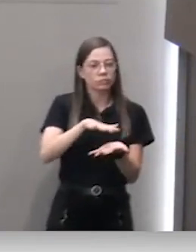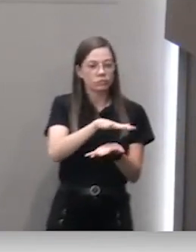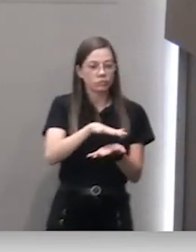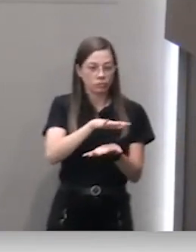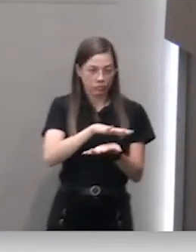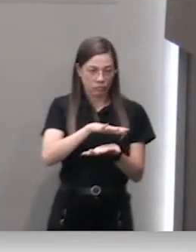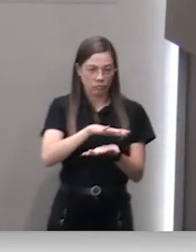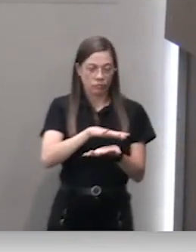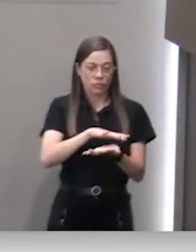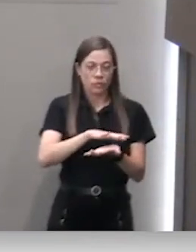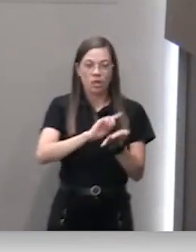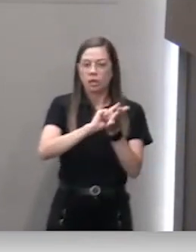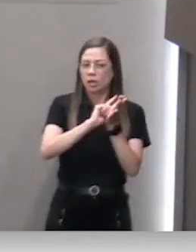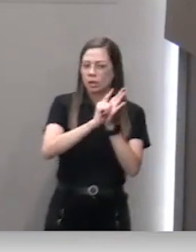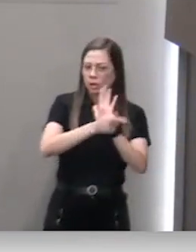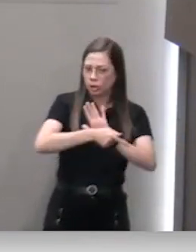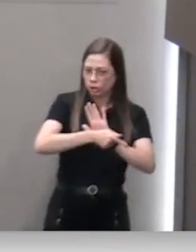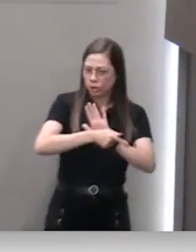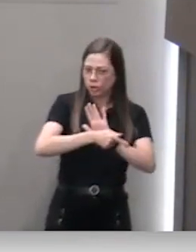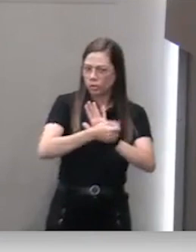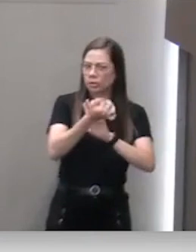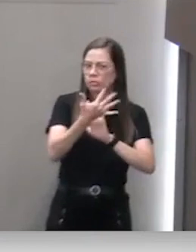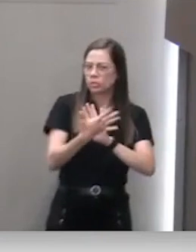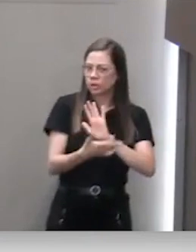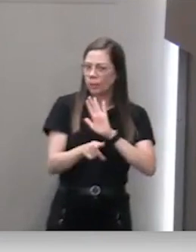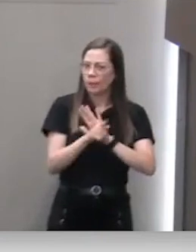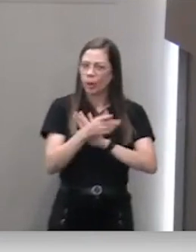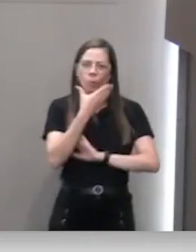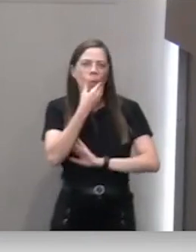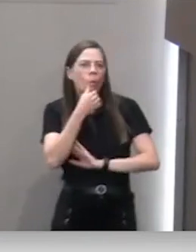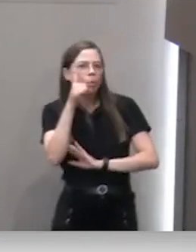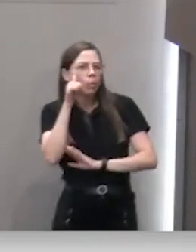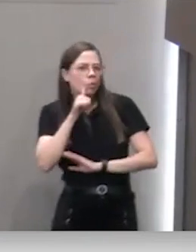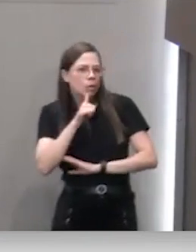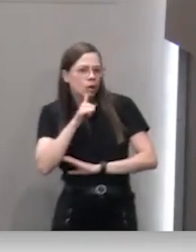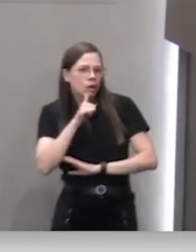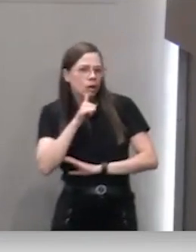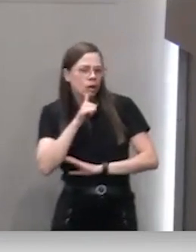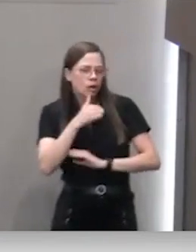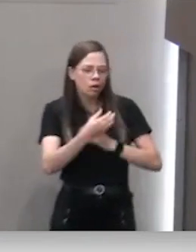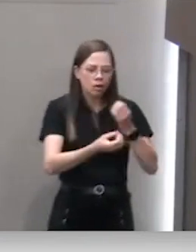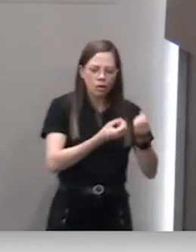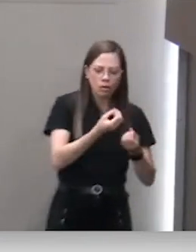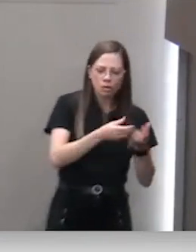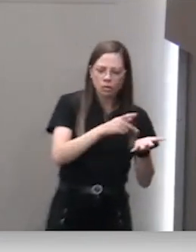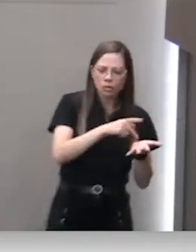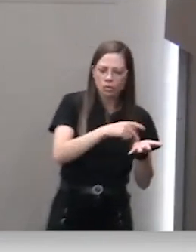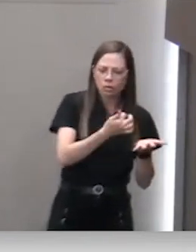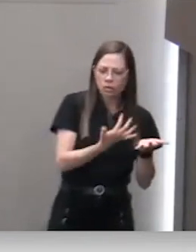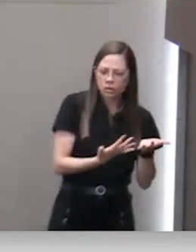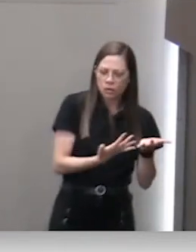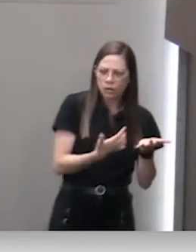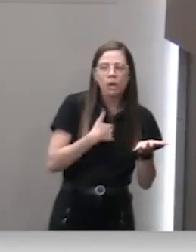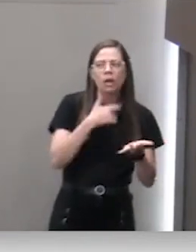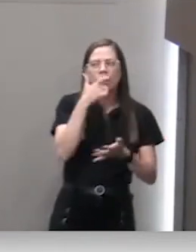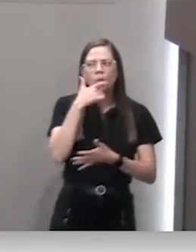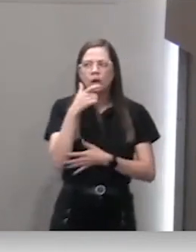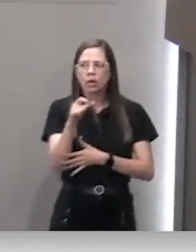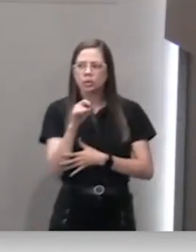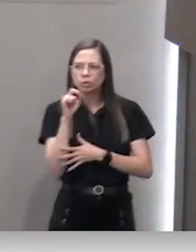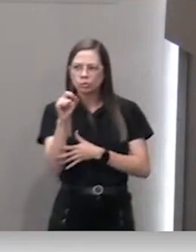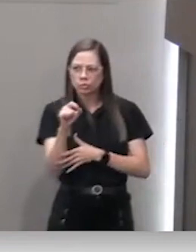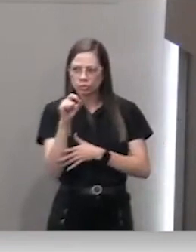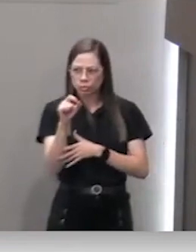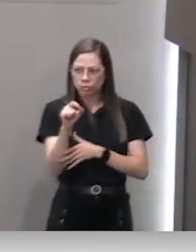gênero corresponda necessariamente ao sexo. Como dissociar da realidade? Eu acho que